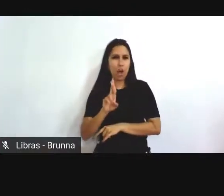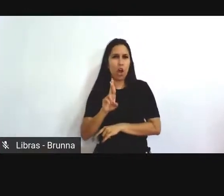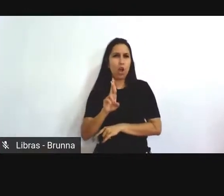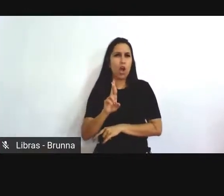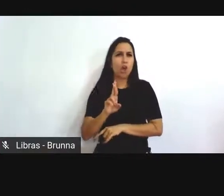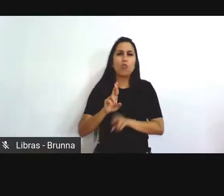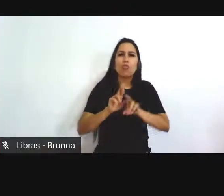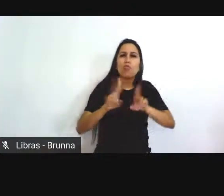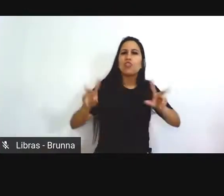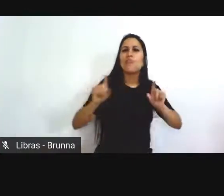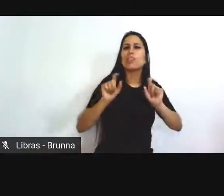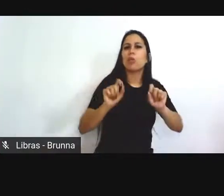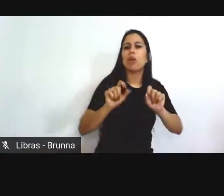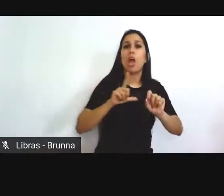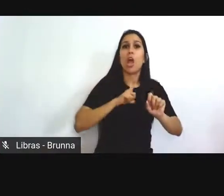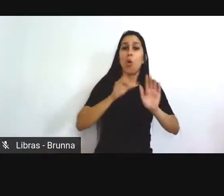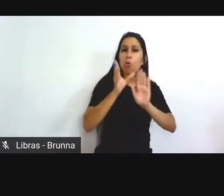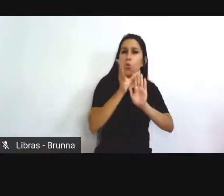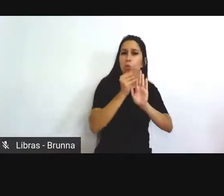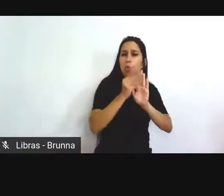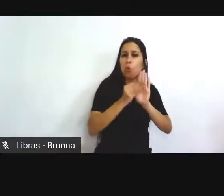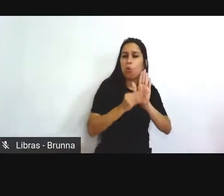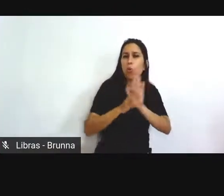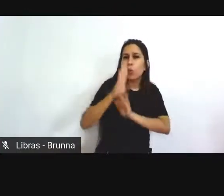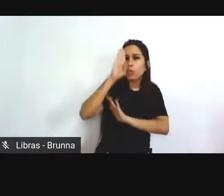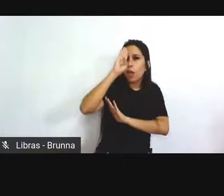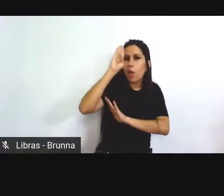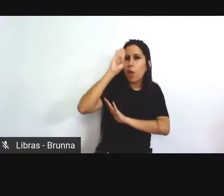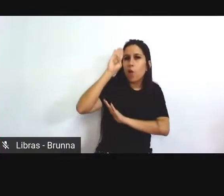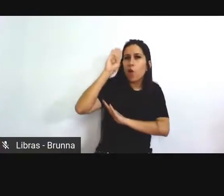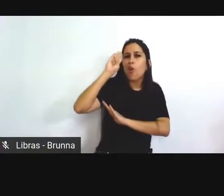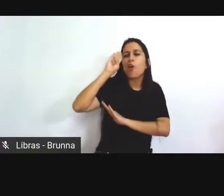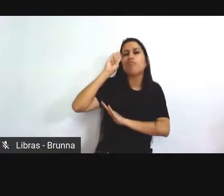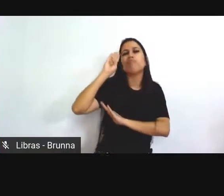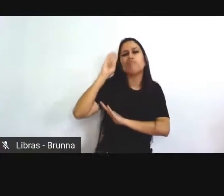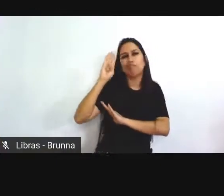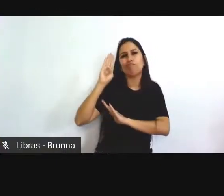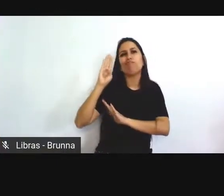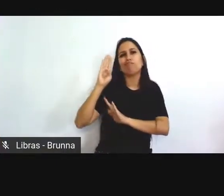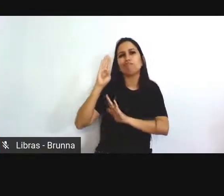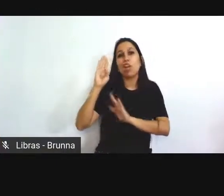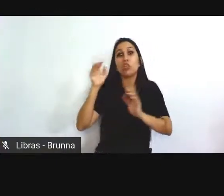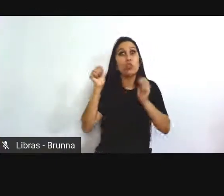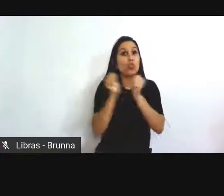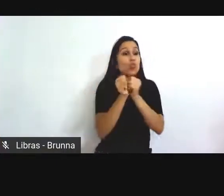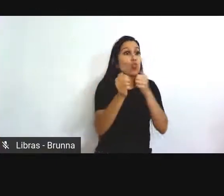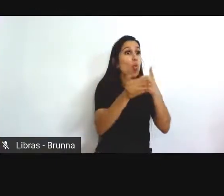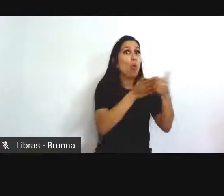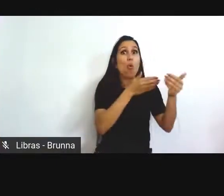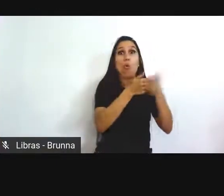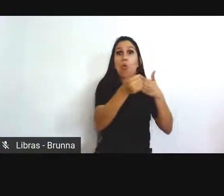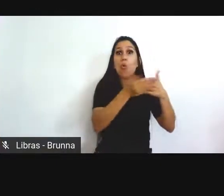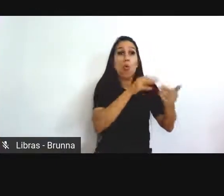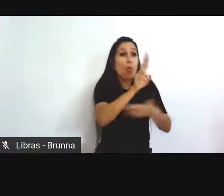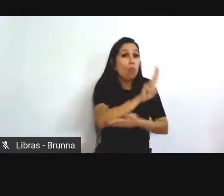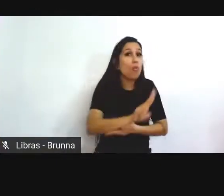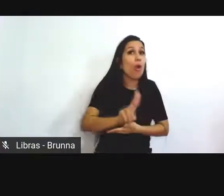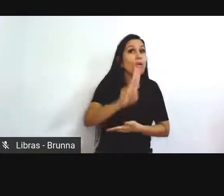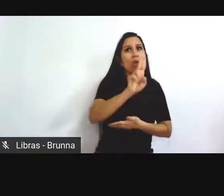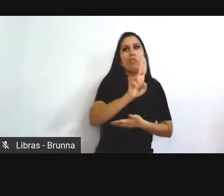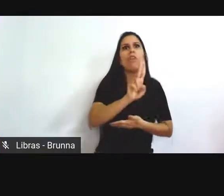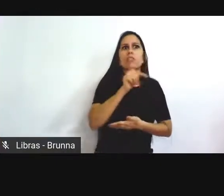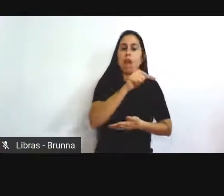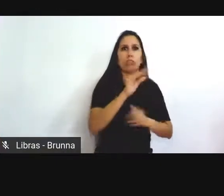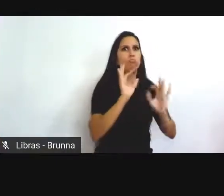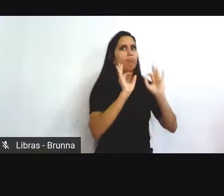um conteúdo acadêmico full-time, homologável com qualquer universidade. de ponta,